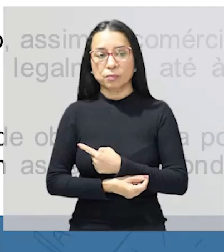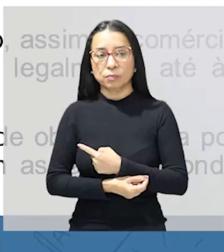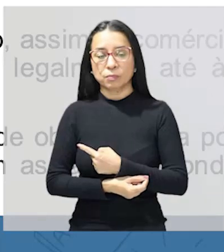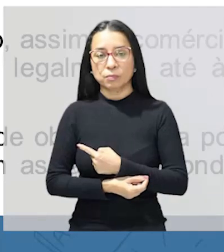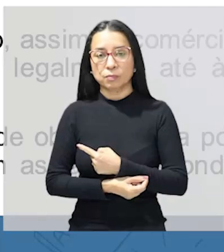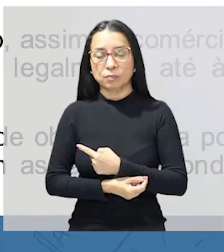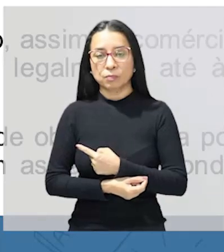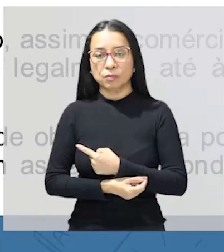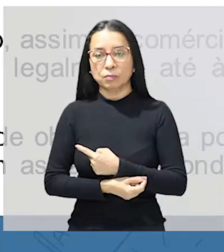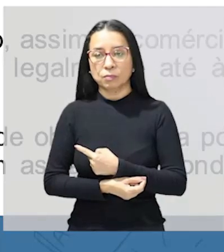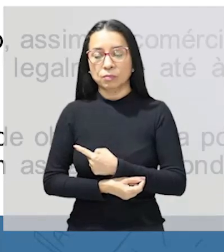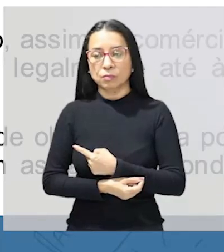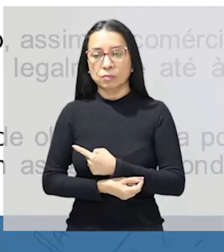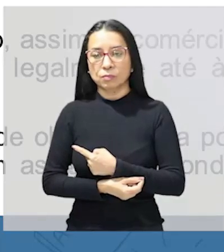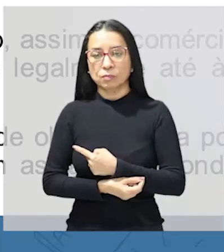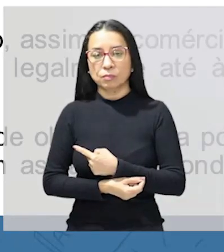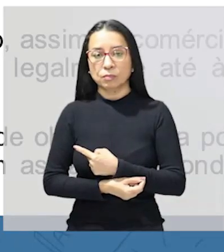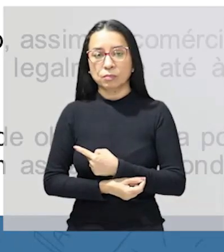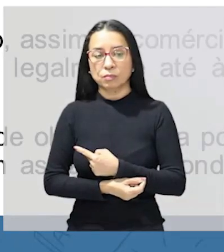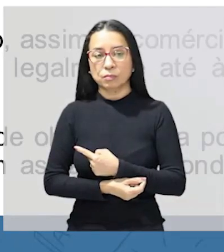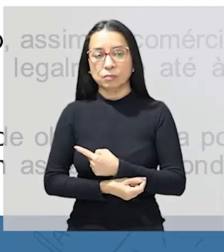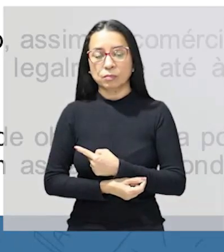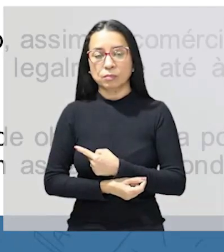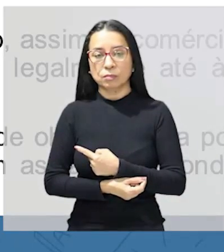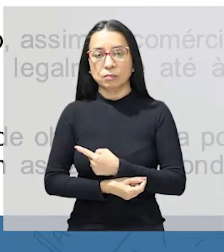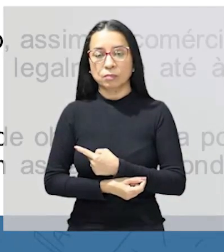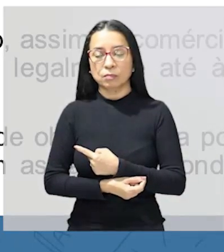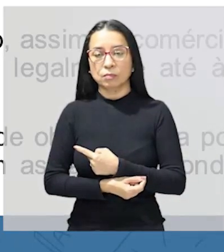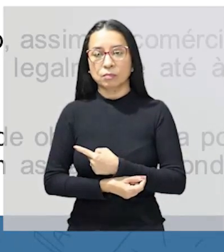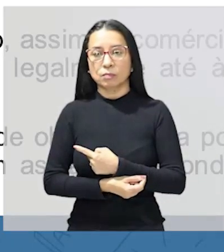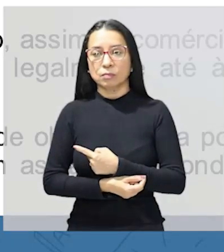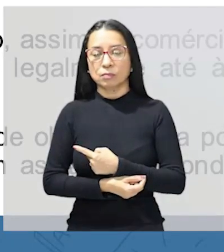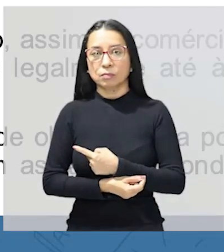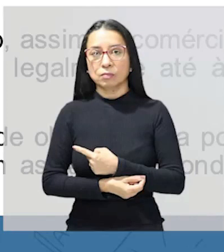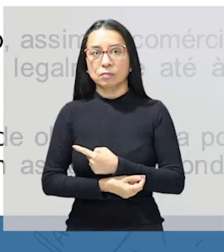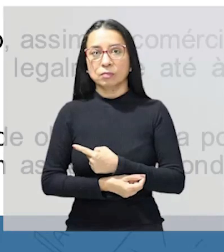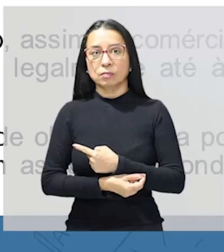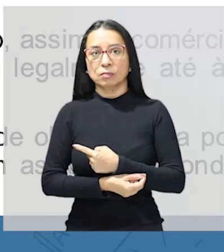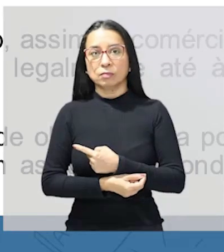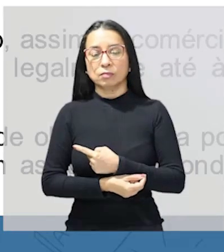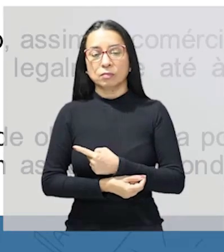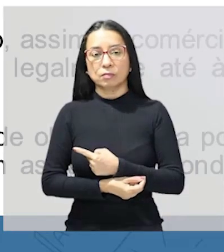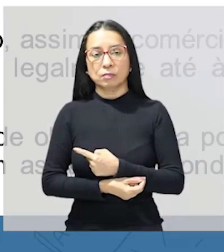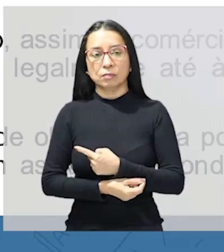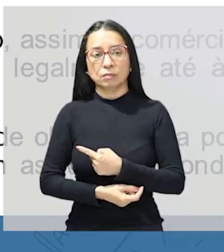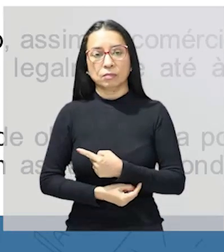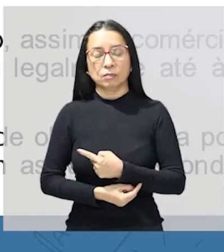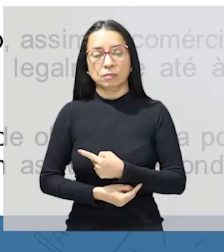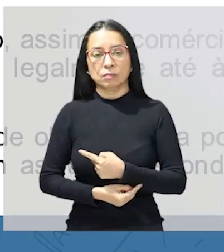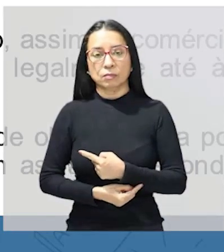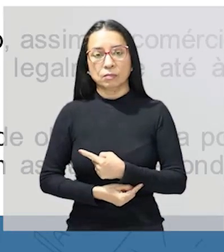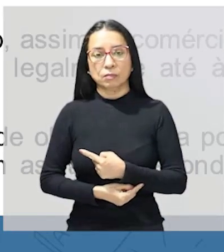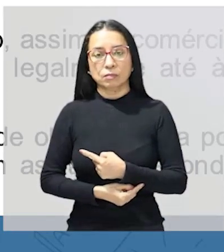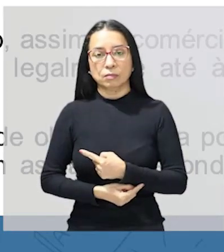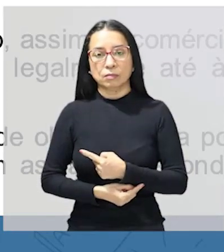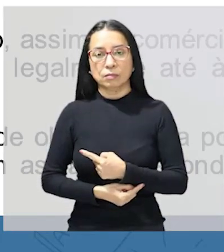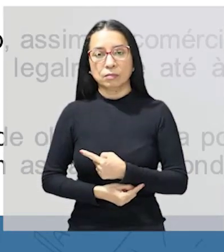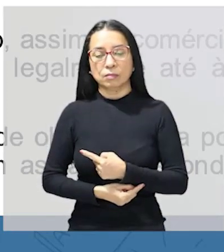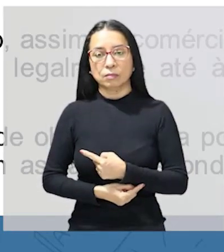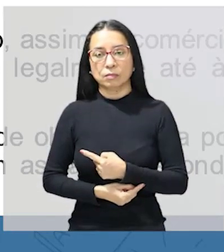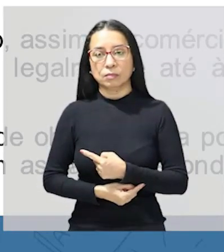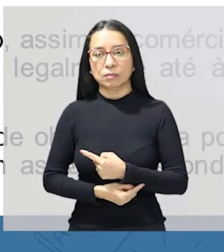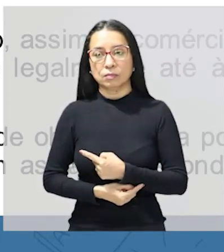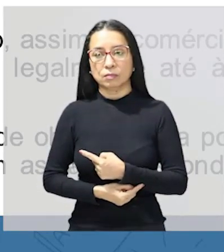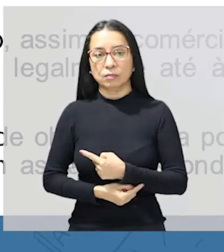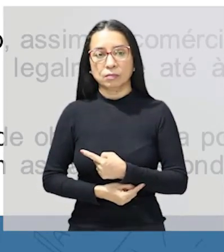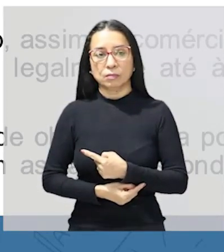negreiro, conforme a tabela, foi o maior, ao se compararem os dados da América